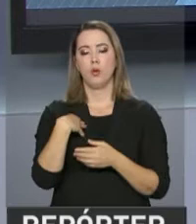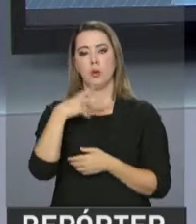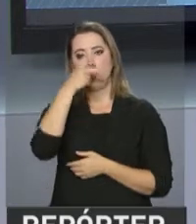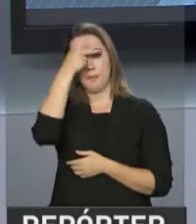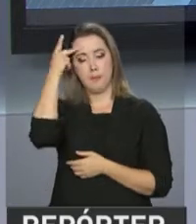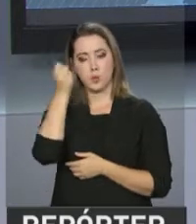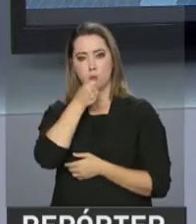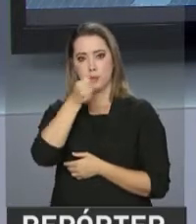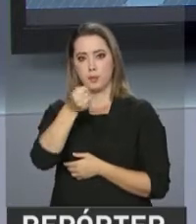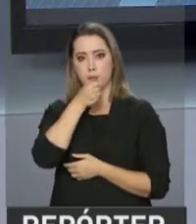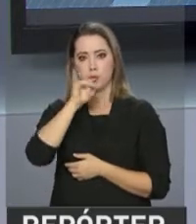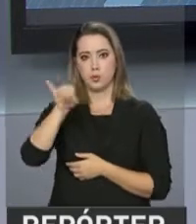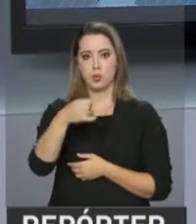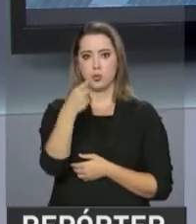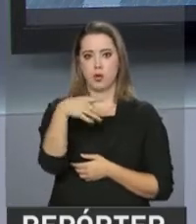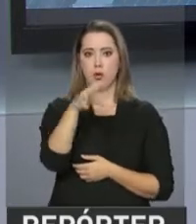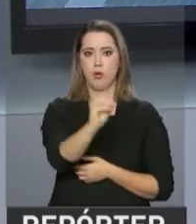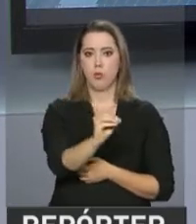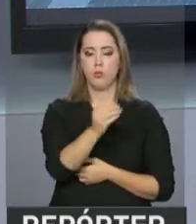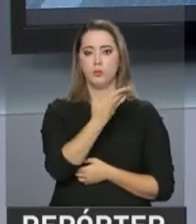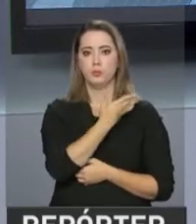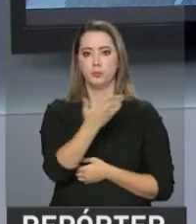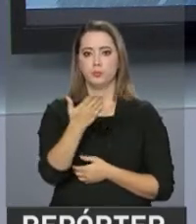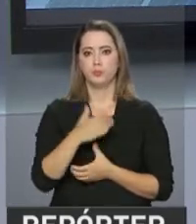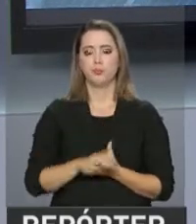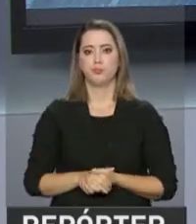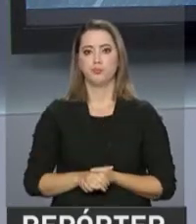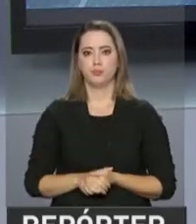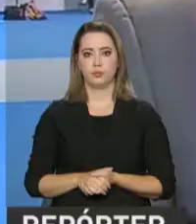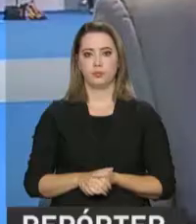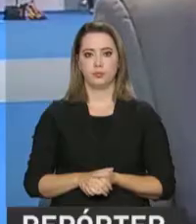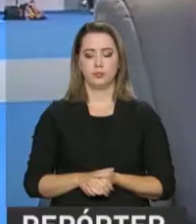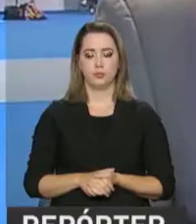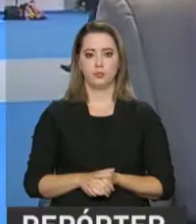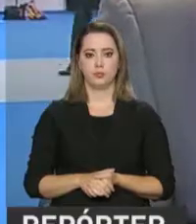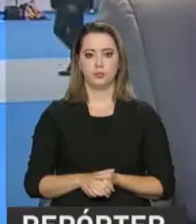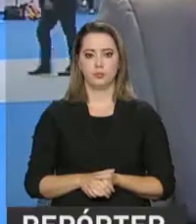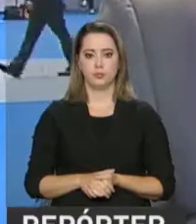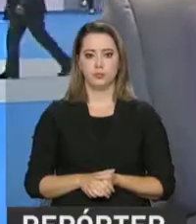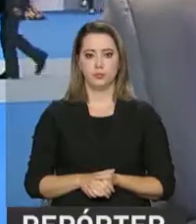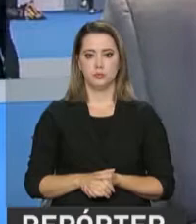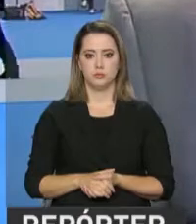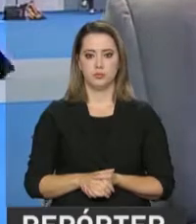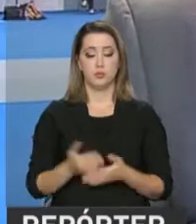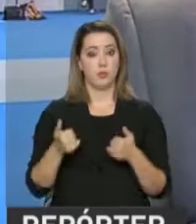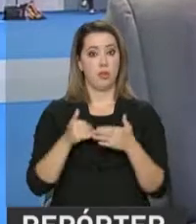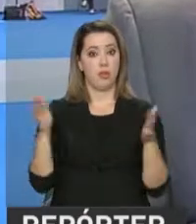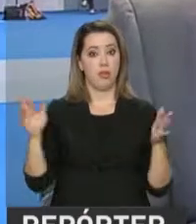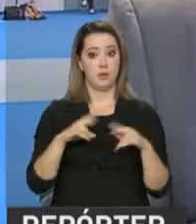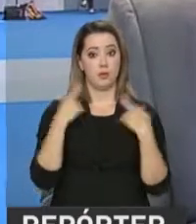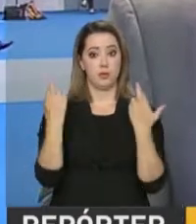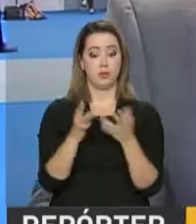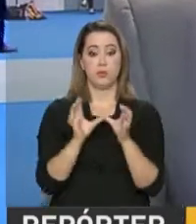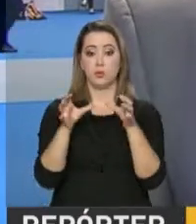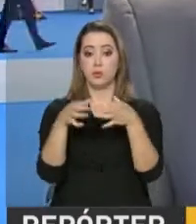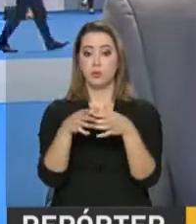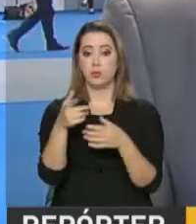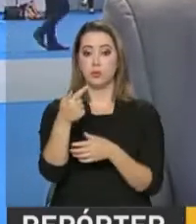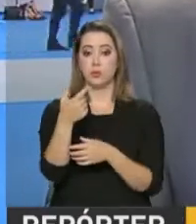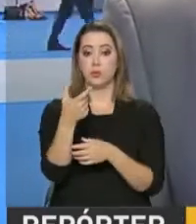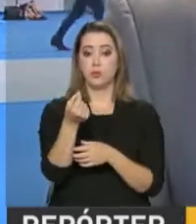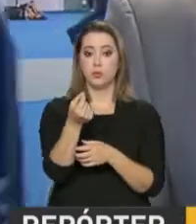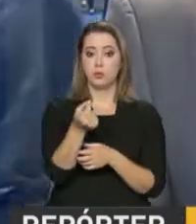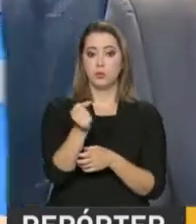joão pedro neto tem mais detalhes dessa viagem na abertura da reunião de cúpula do g20